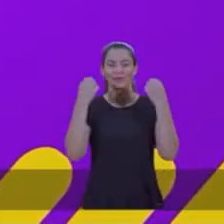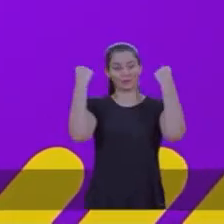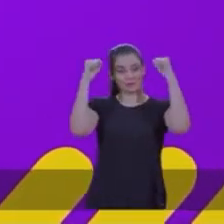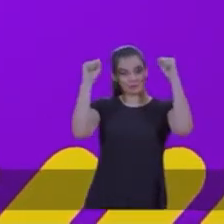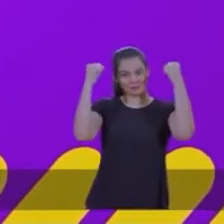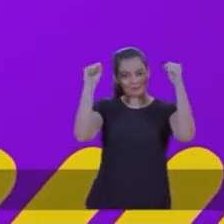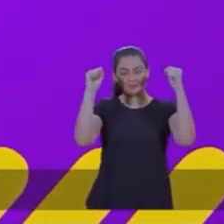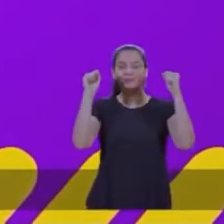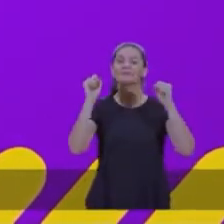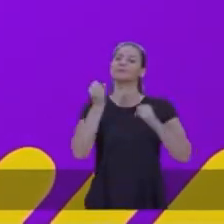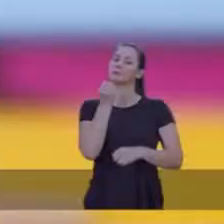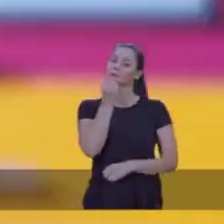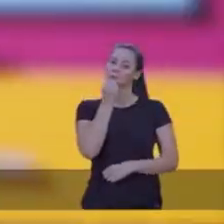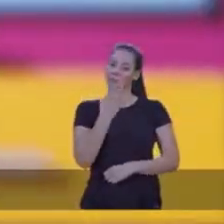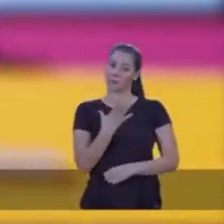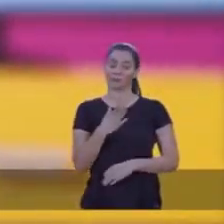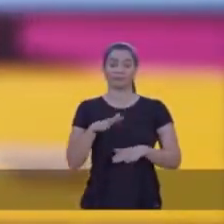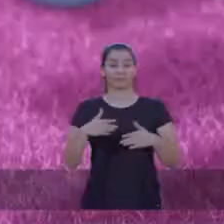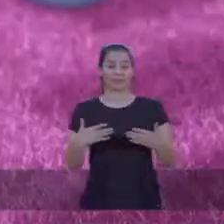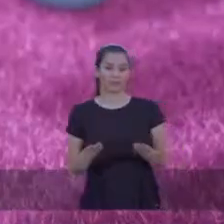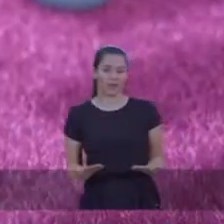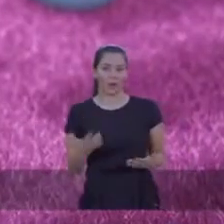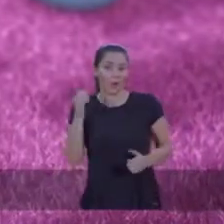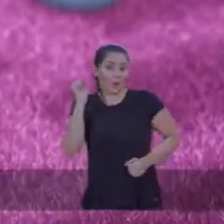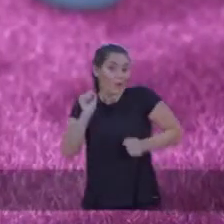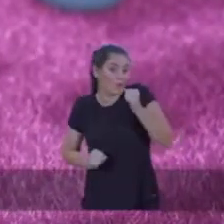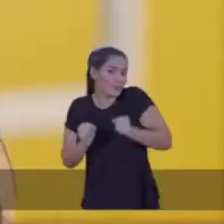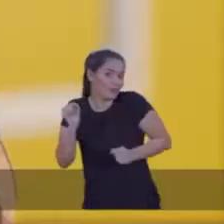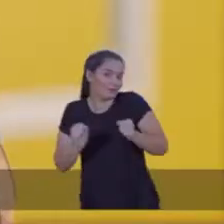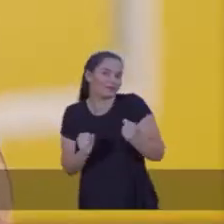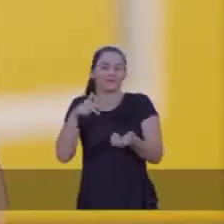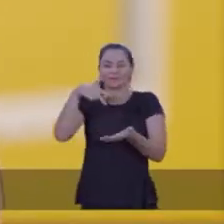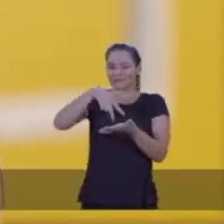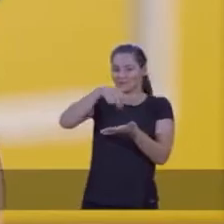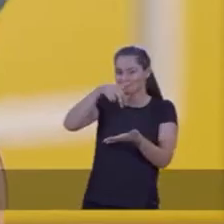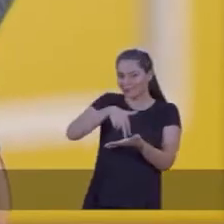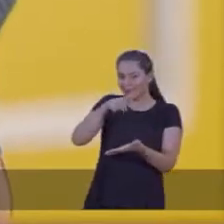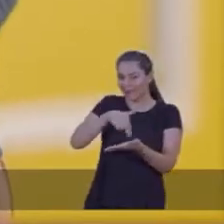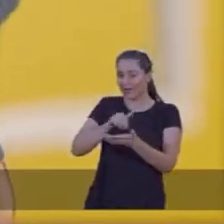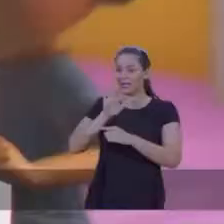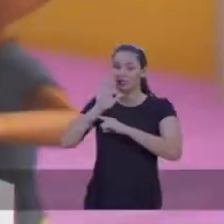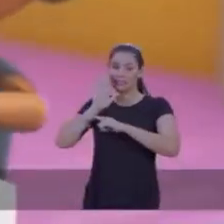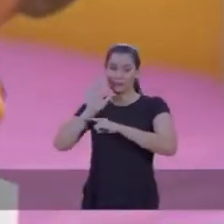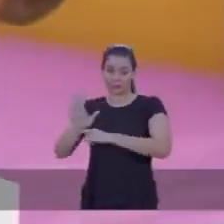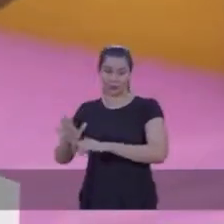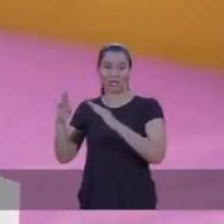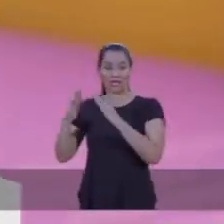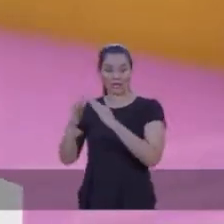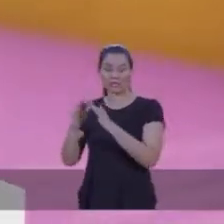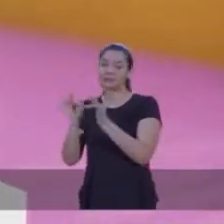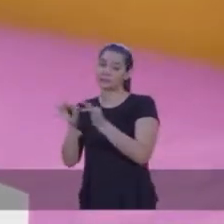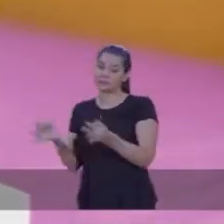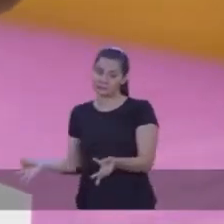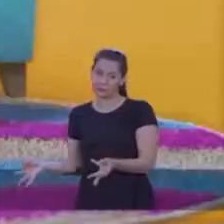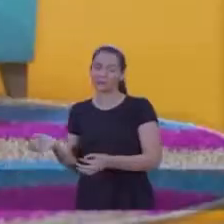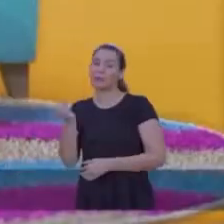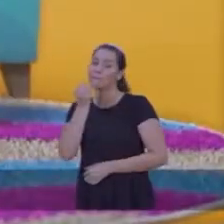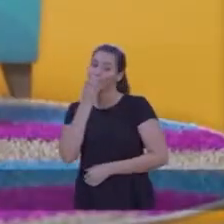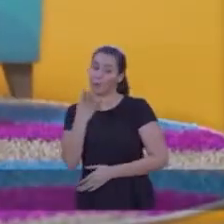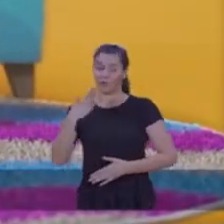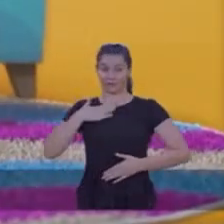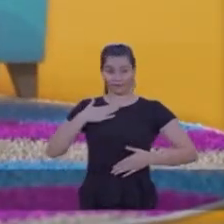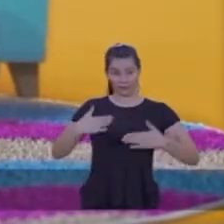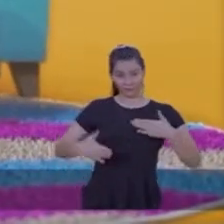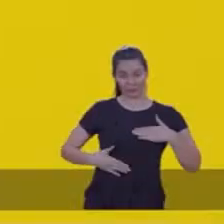atividades físicas é sempre bom. Por isso, correr, pular, ajudar nas tarefas de casa pode ser uma boa atividade,